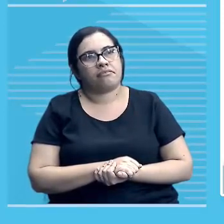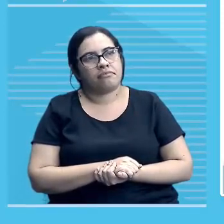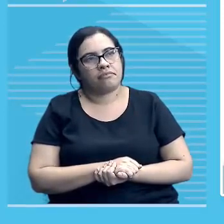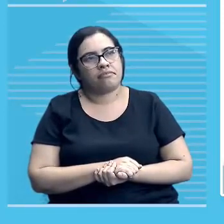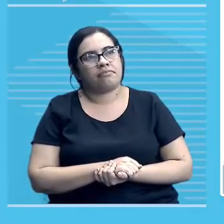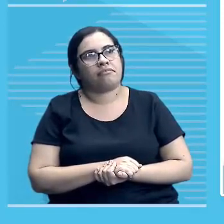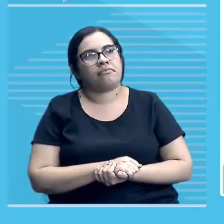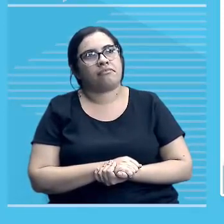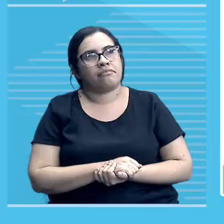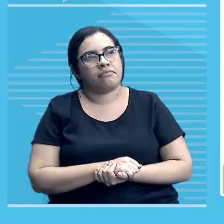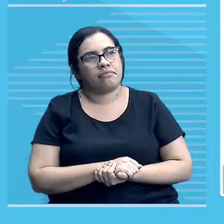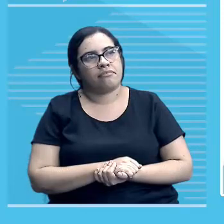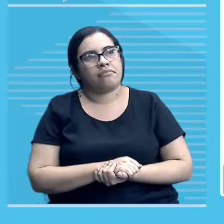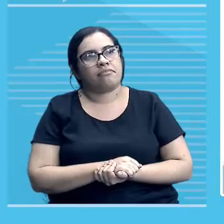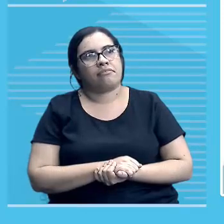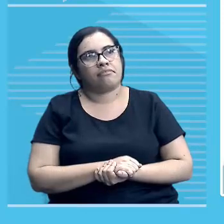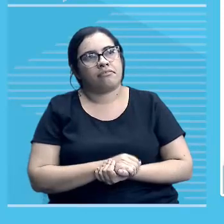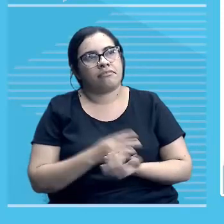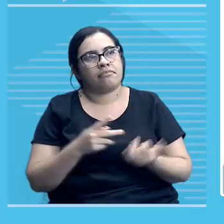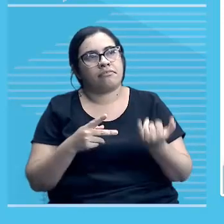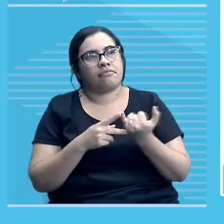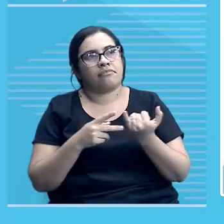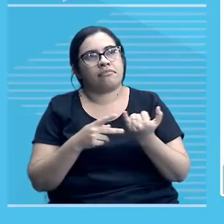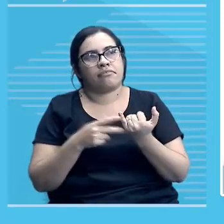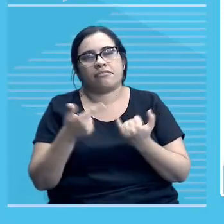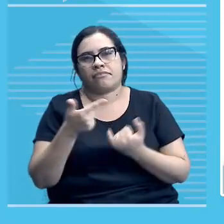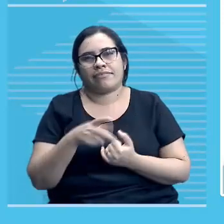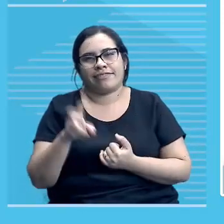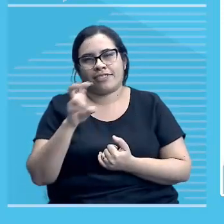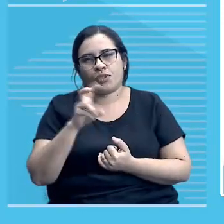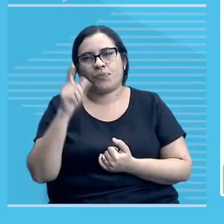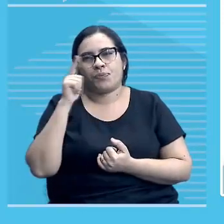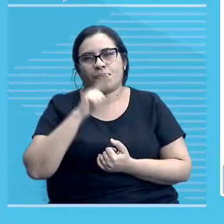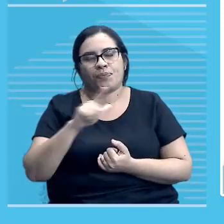aí é igual a 25.